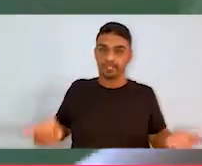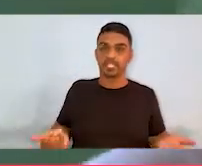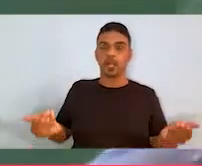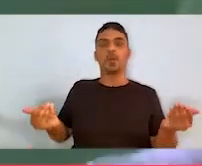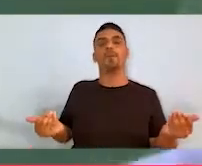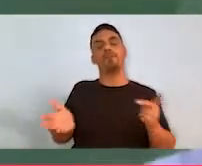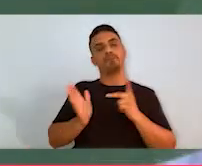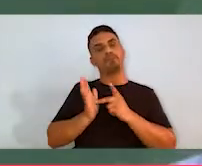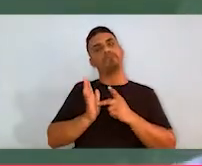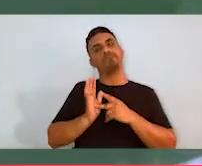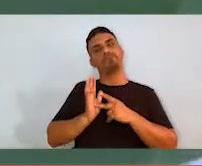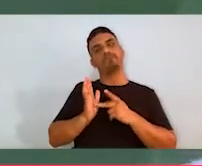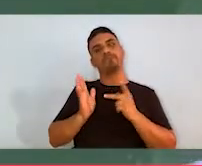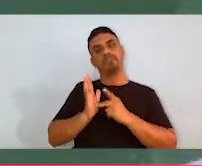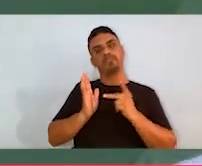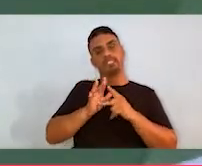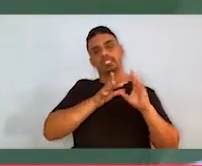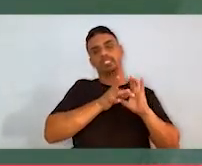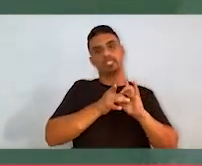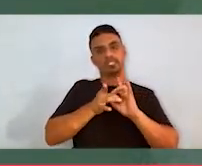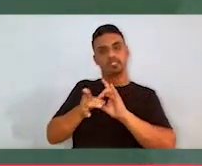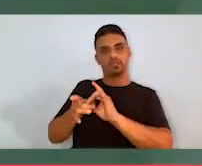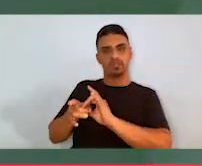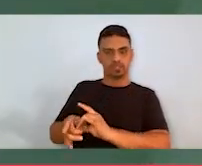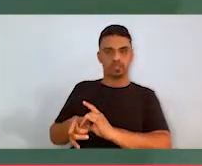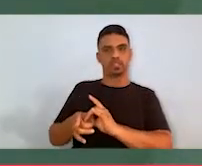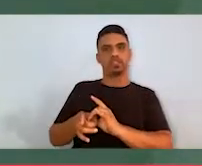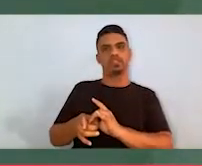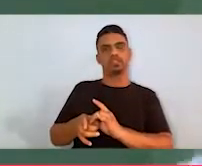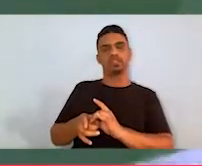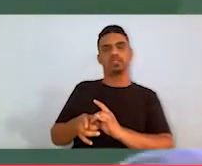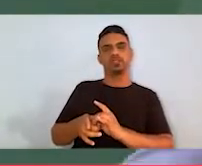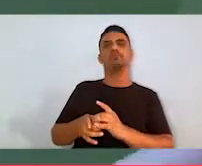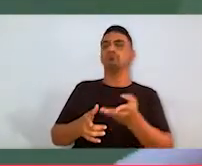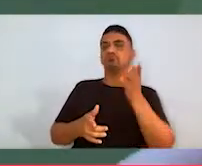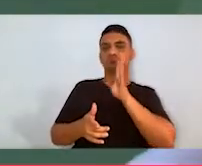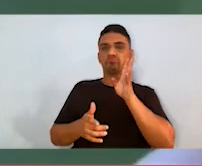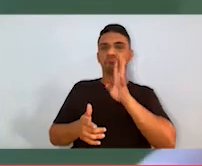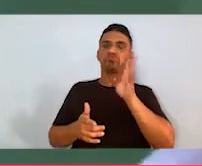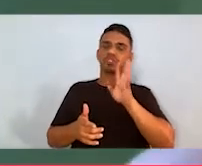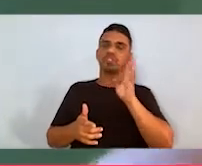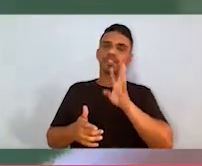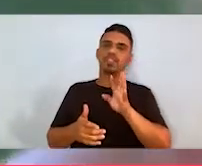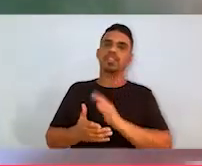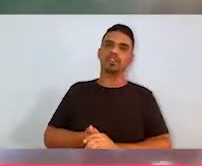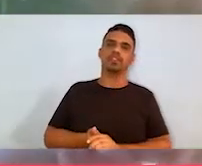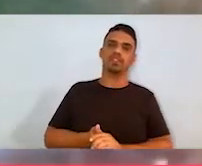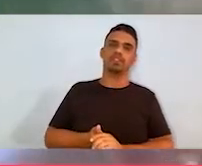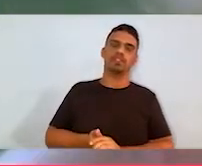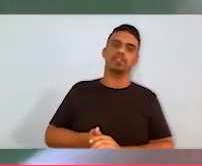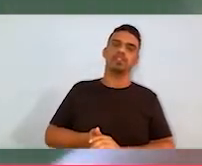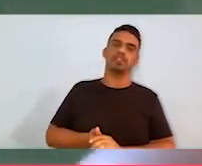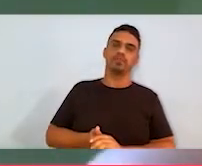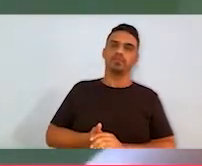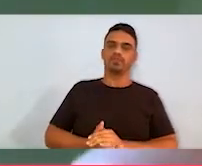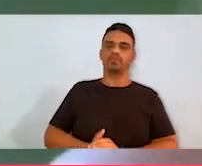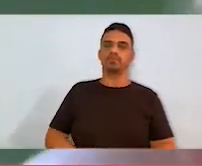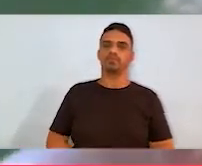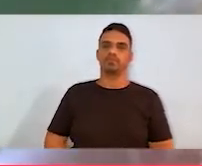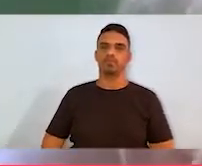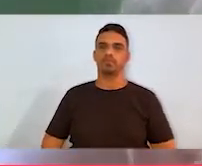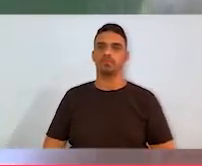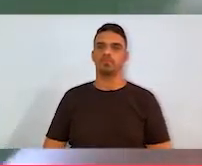Então, nesse contexto, é muito legal, né? Isso aí é muito